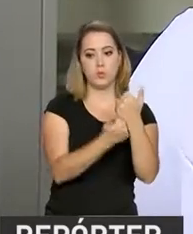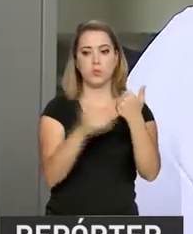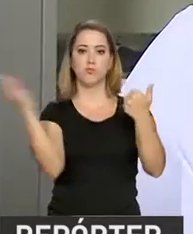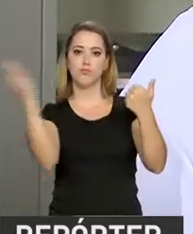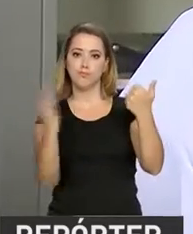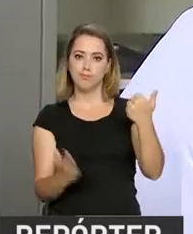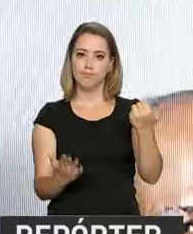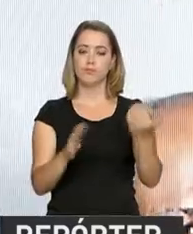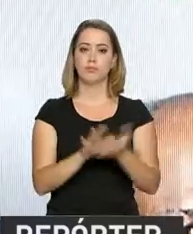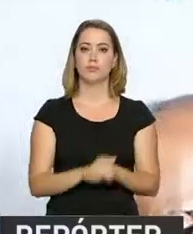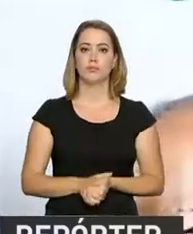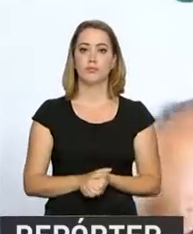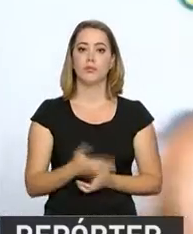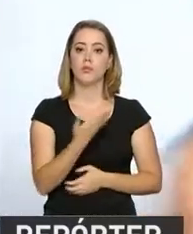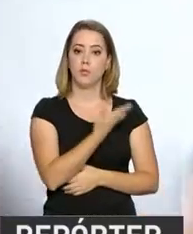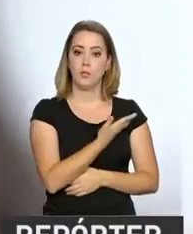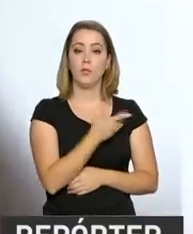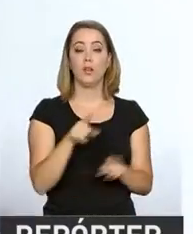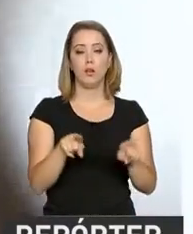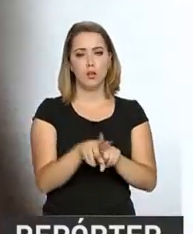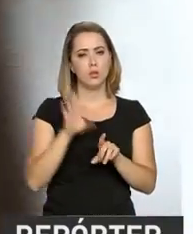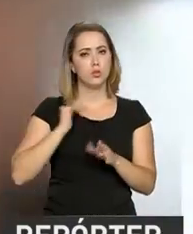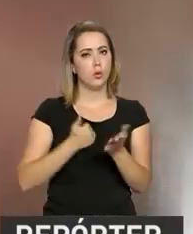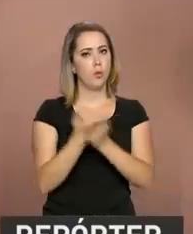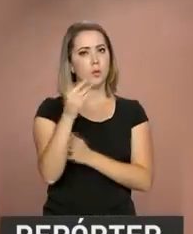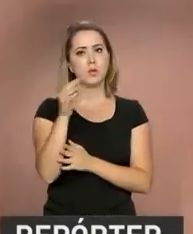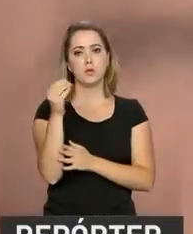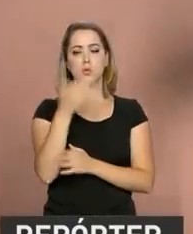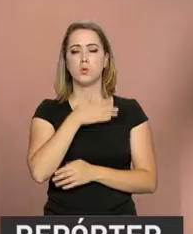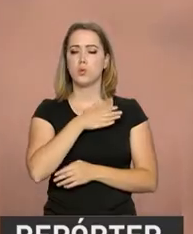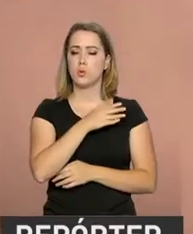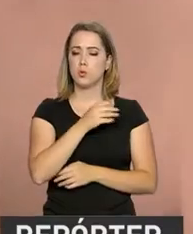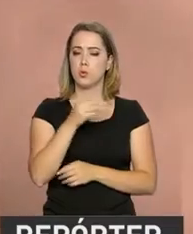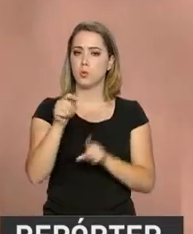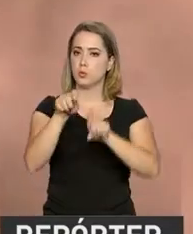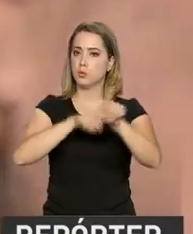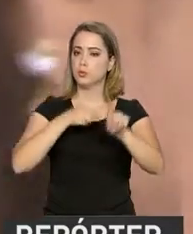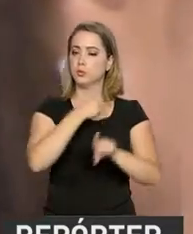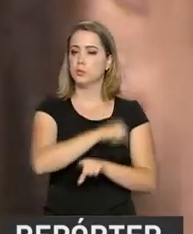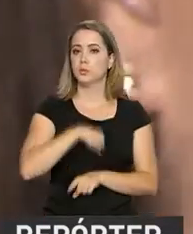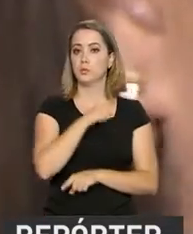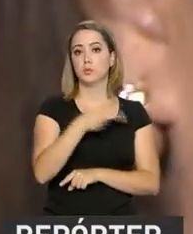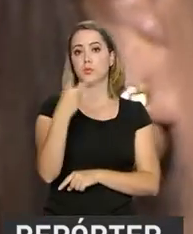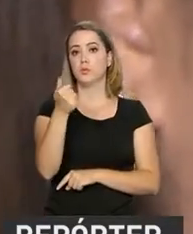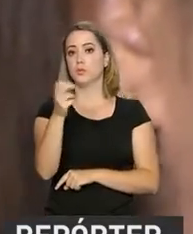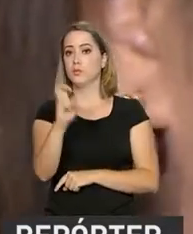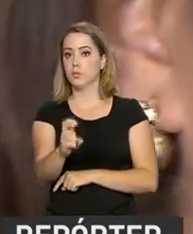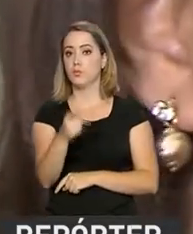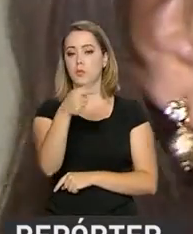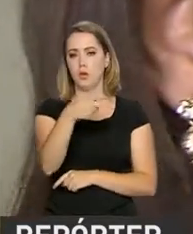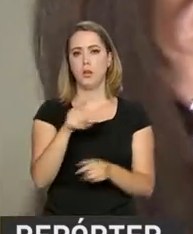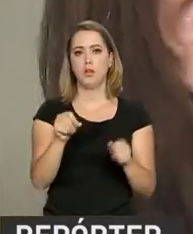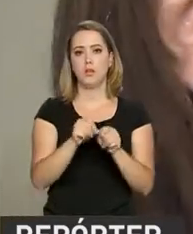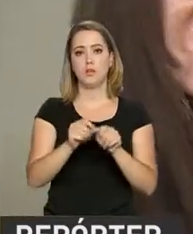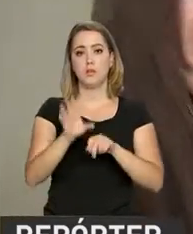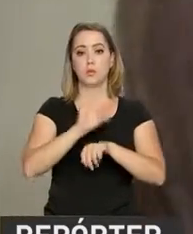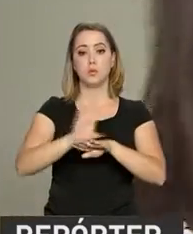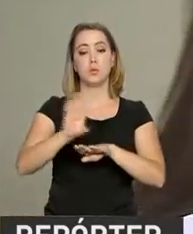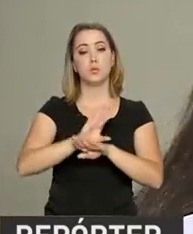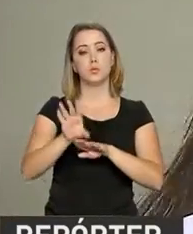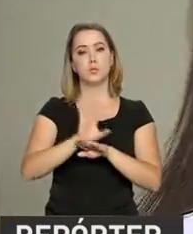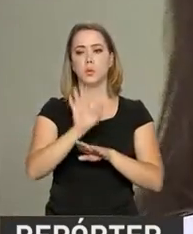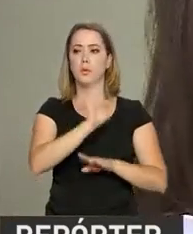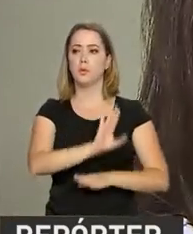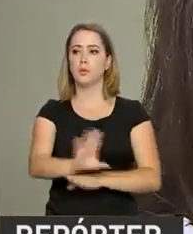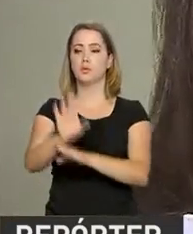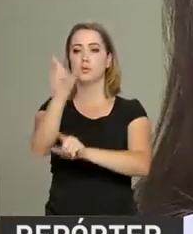Fabiane está no programa Mais Médicos desde agosto de 2015. Ela conta que cursou medicina para ajudar pessoas e